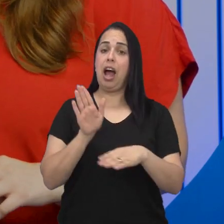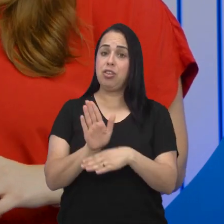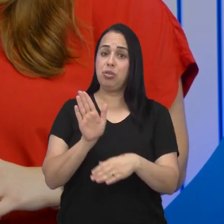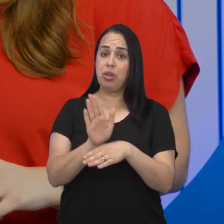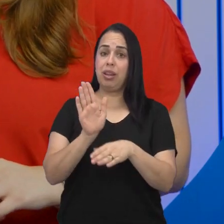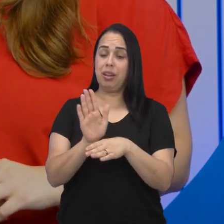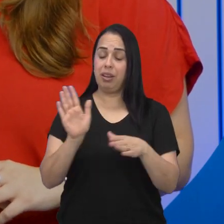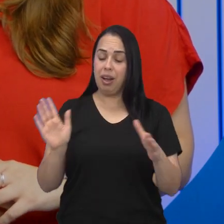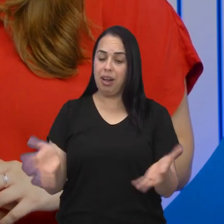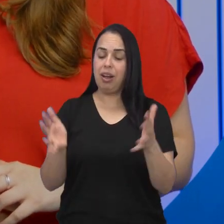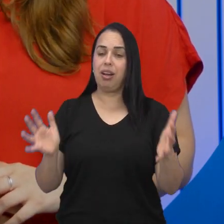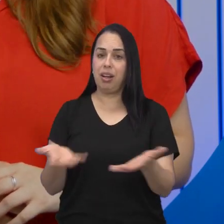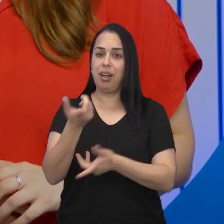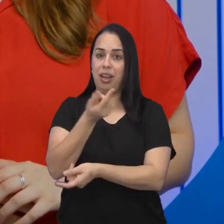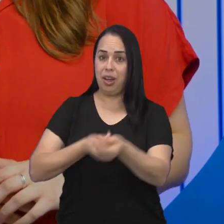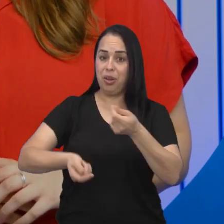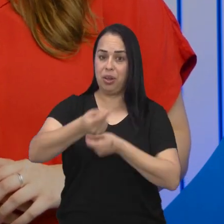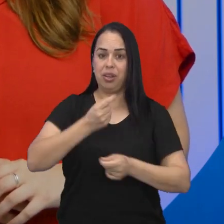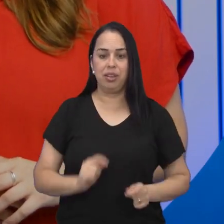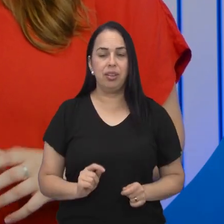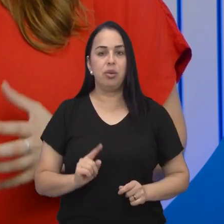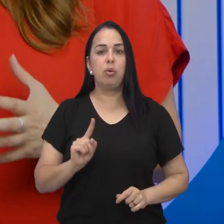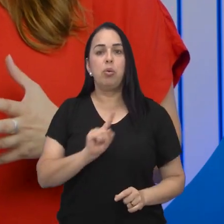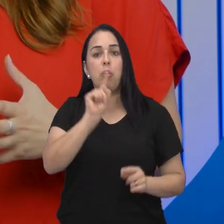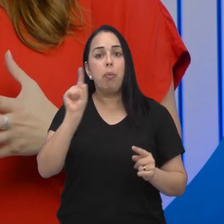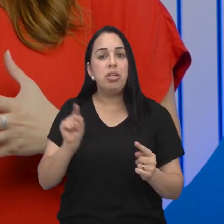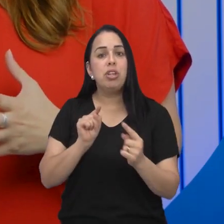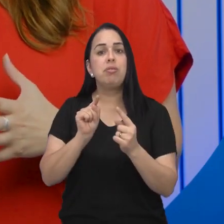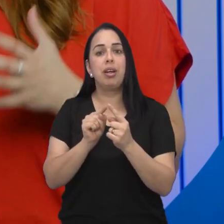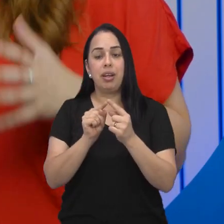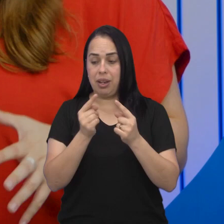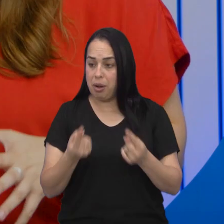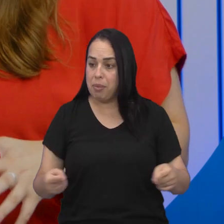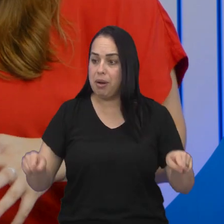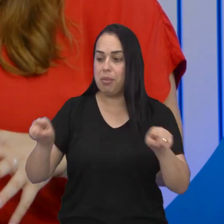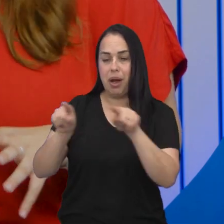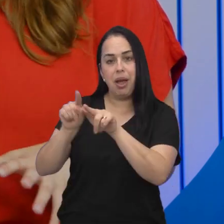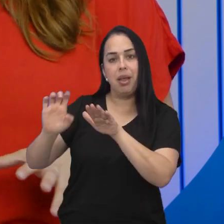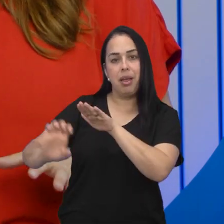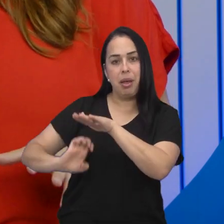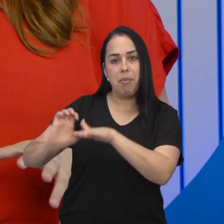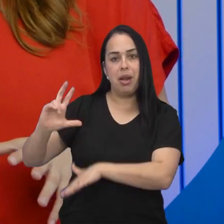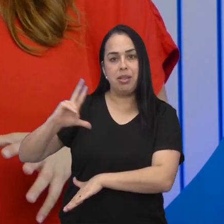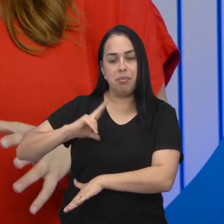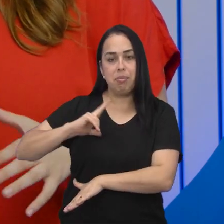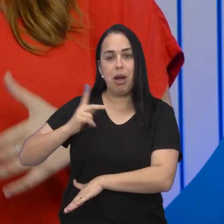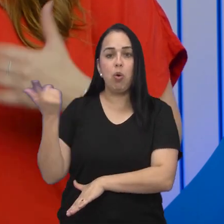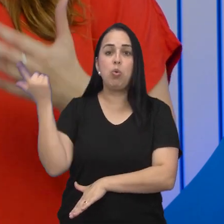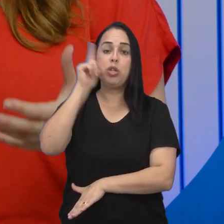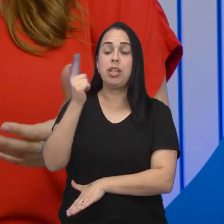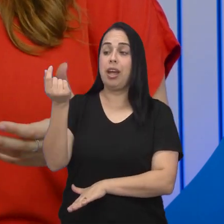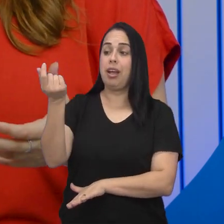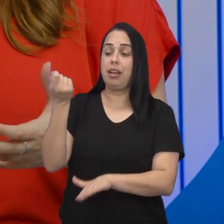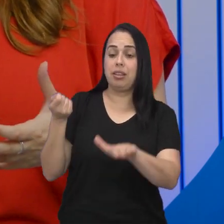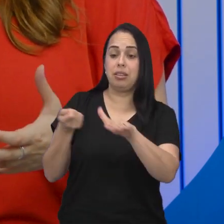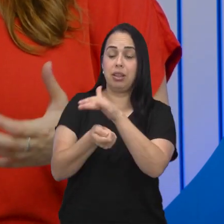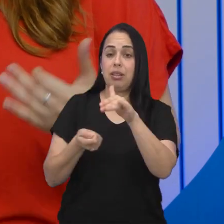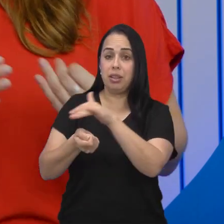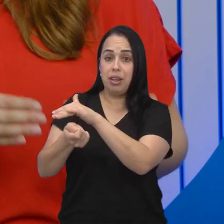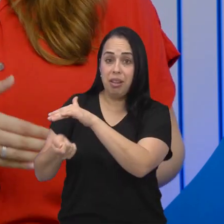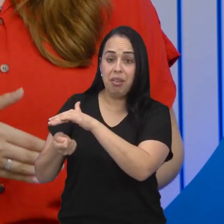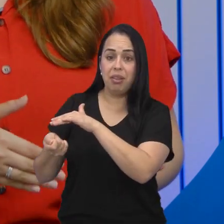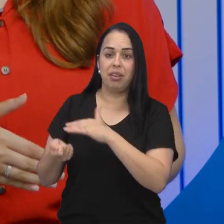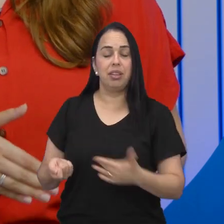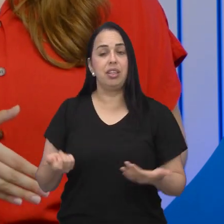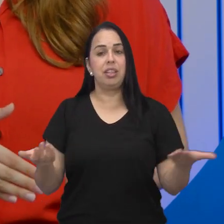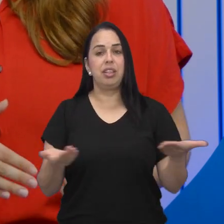do desenvolvimento econômico da cidade. A ideia é criar uma parceria mesmo com o setor privado para captar recursos e investir